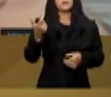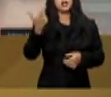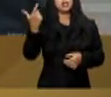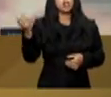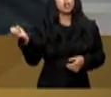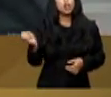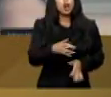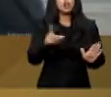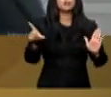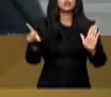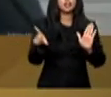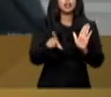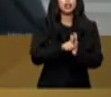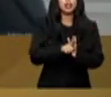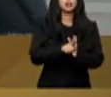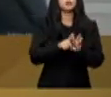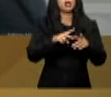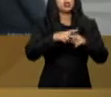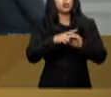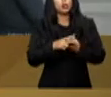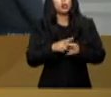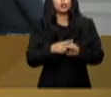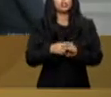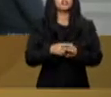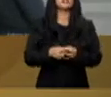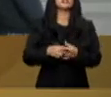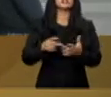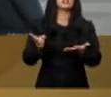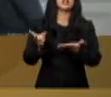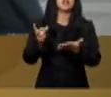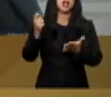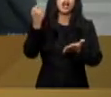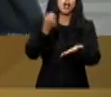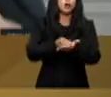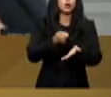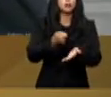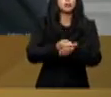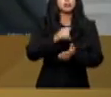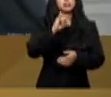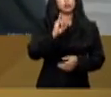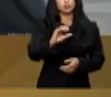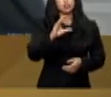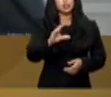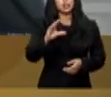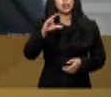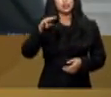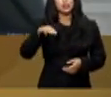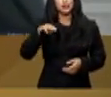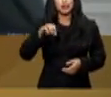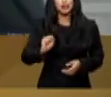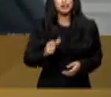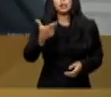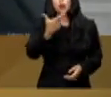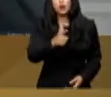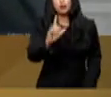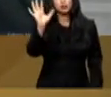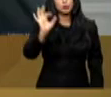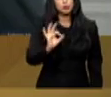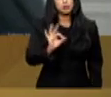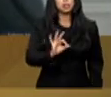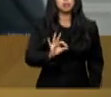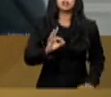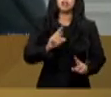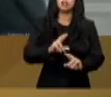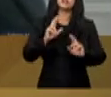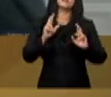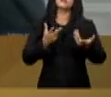que regulamentasse a cobrança do diferencial de alíquota do ICMS. Essa é a diferença do meu